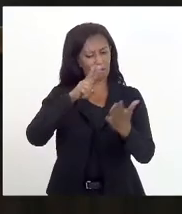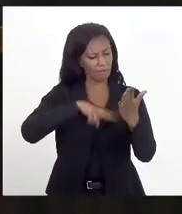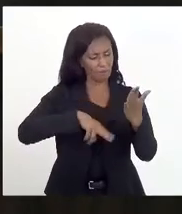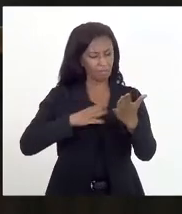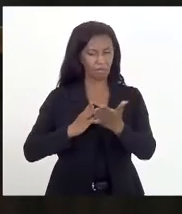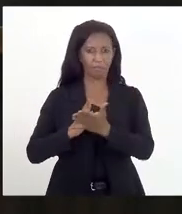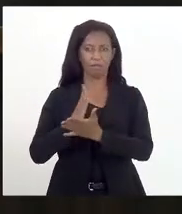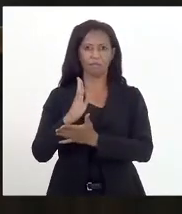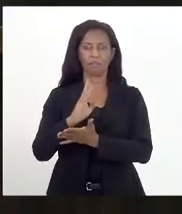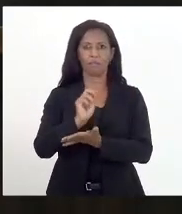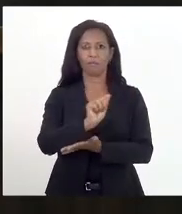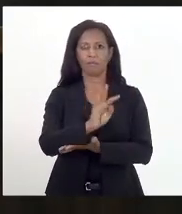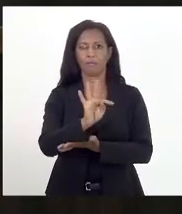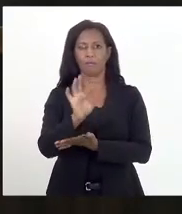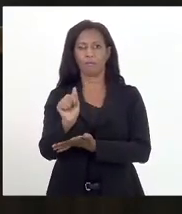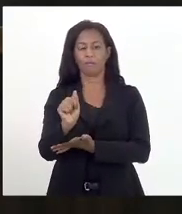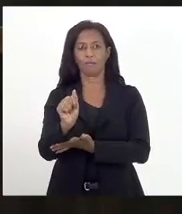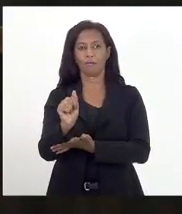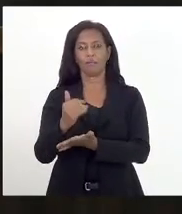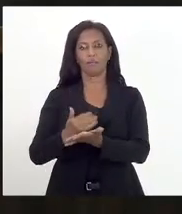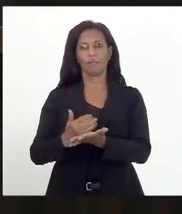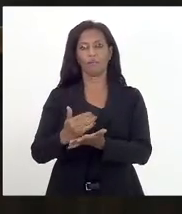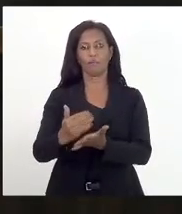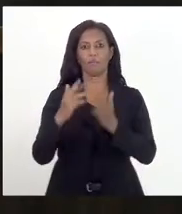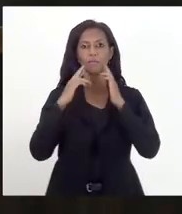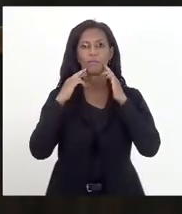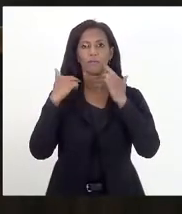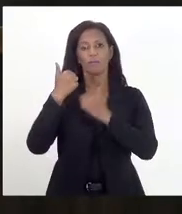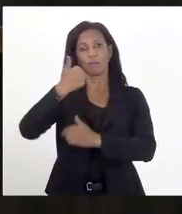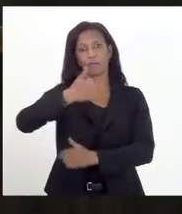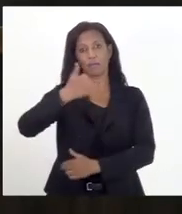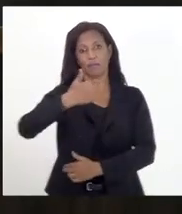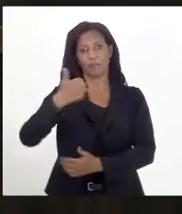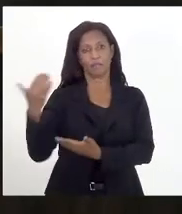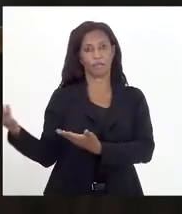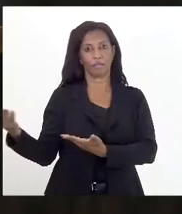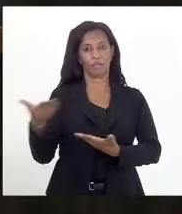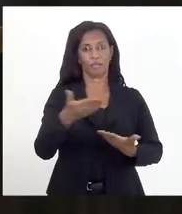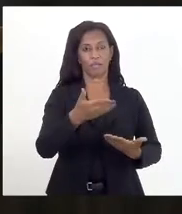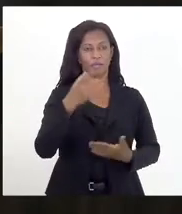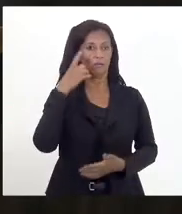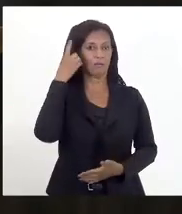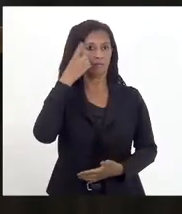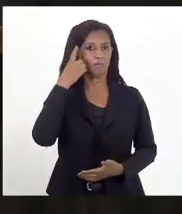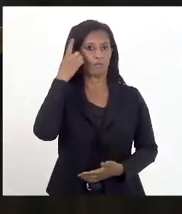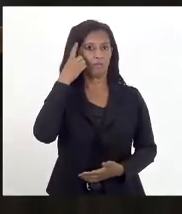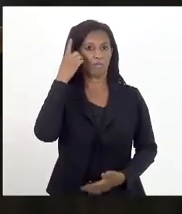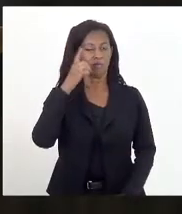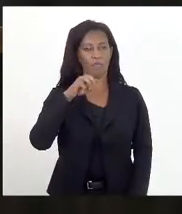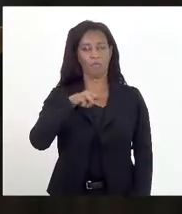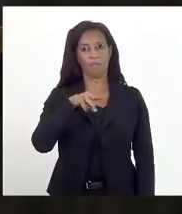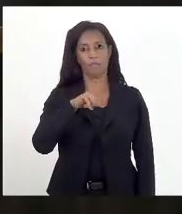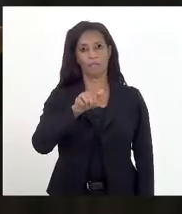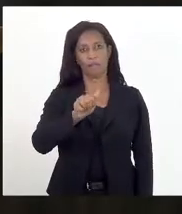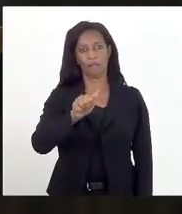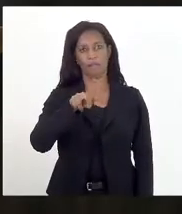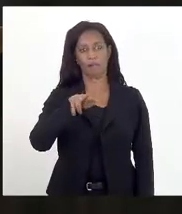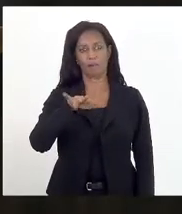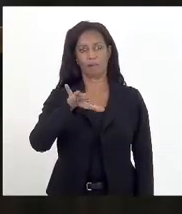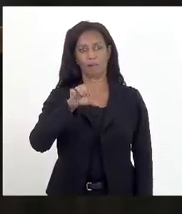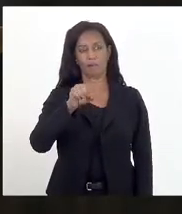aprovada a ata se passa se é o expediente Inicial primeiro orador inscrito é o Nobre Deputado Márcio Gualberto